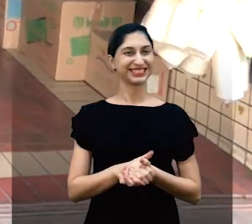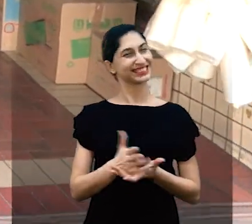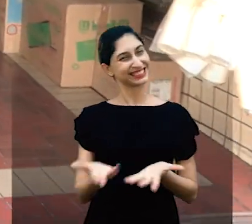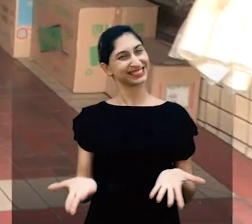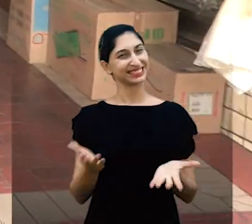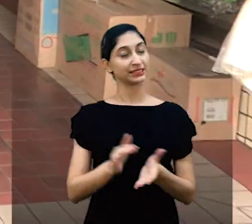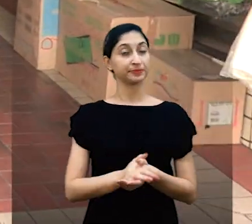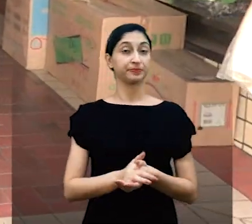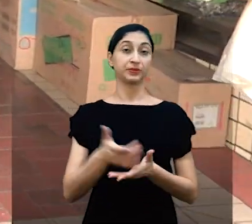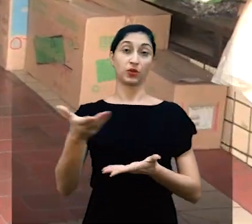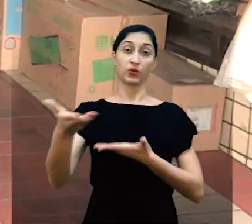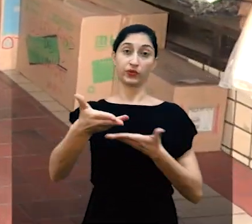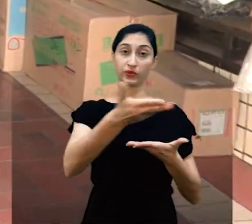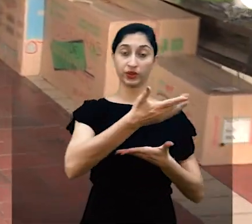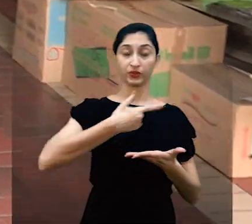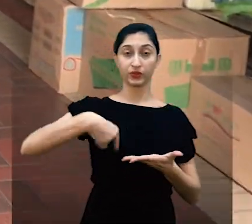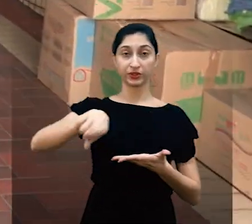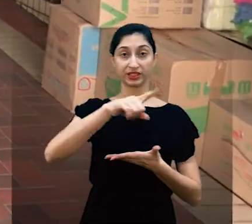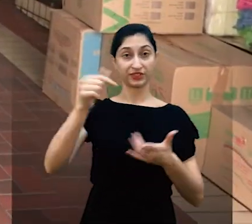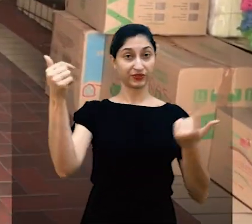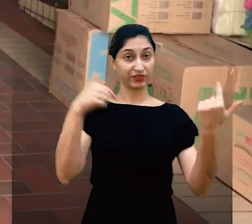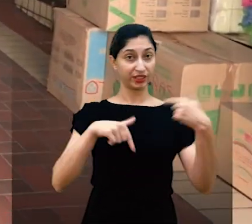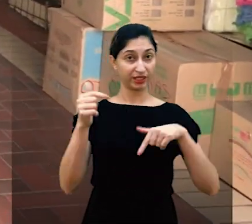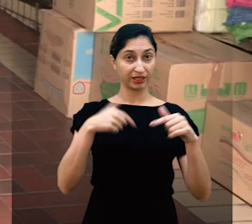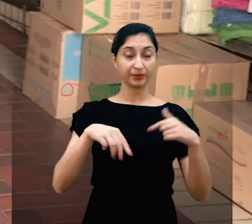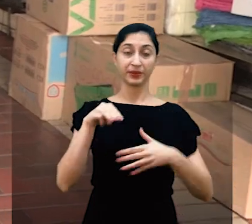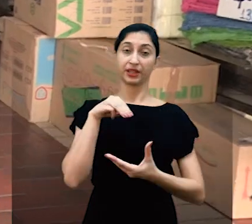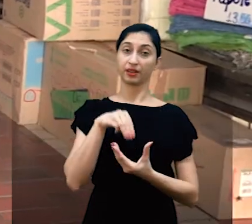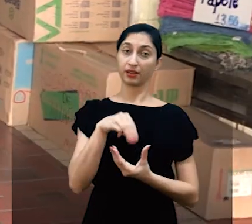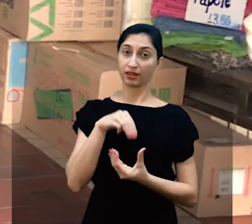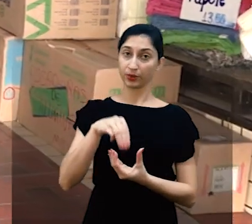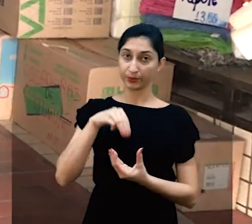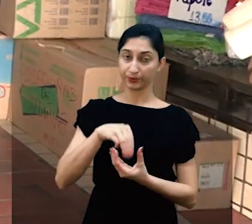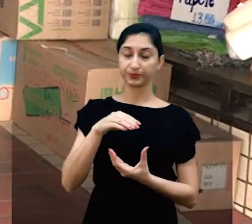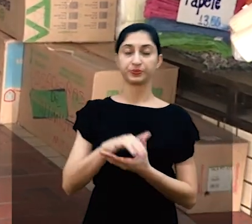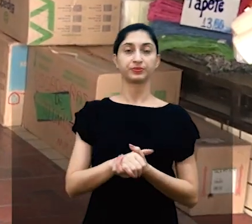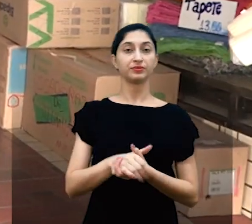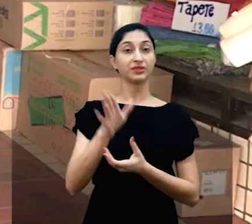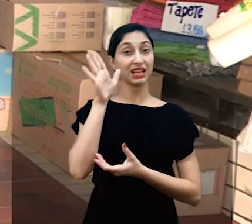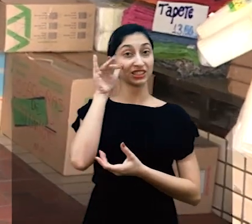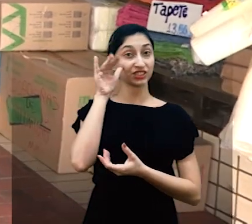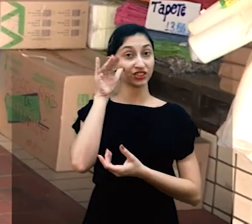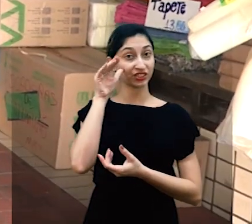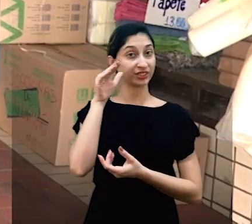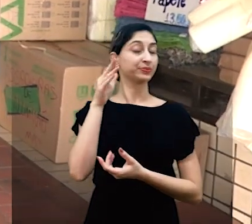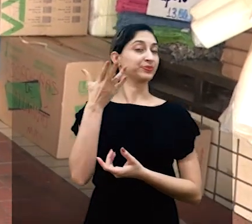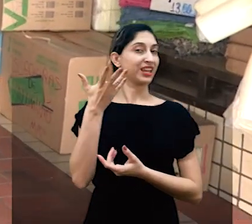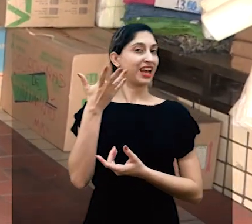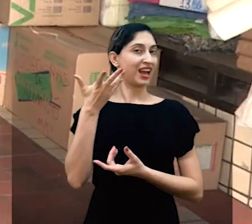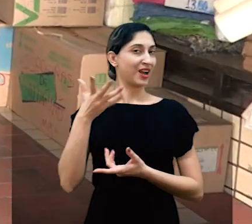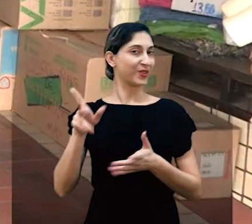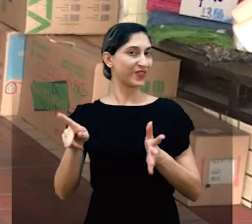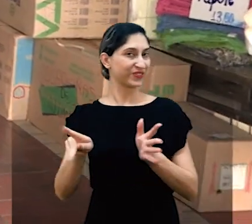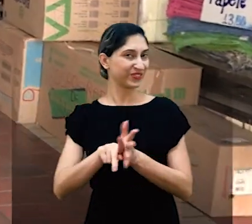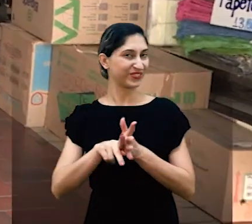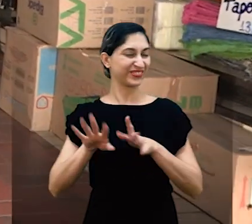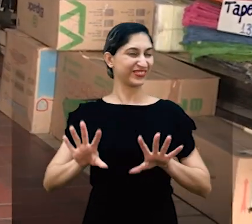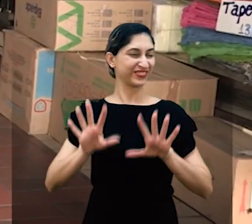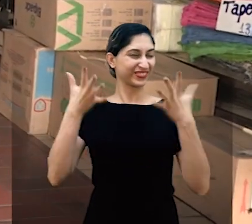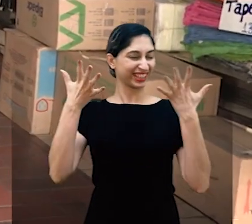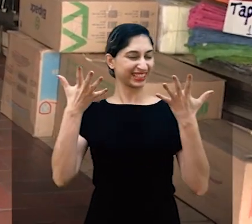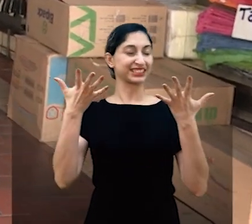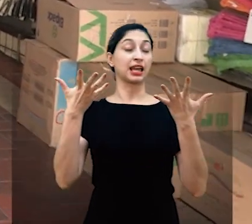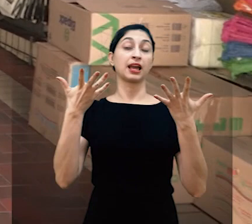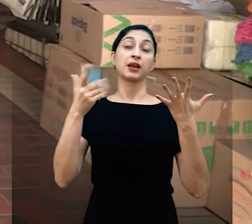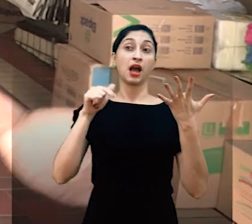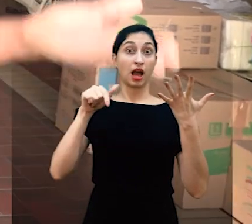Tá aí, deixo o convite para vocês para vir ao Mercado Central e assistir o Arraiá Arrumação. Depois